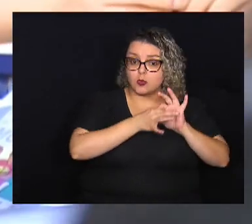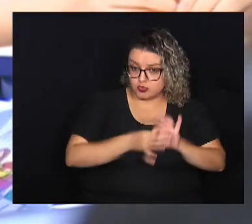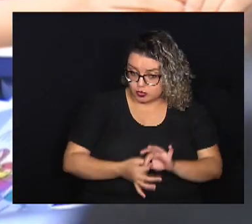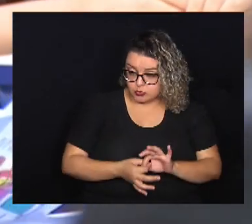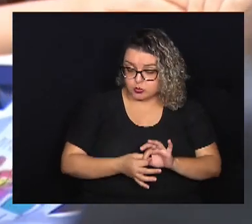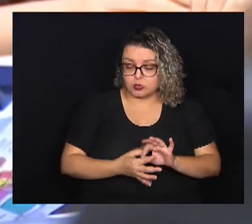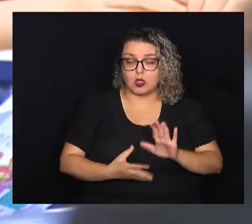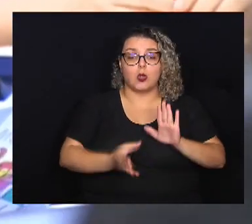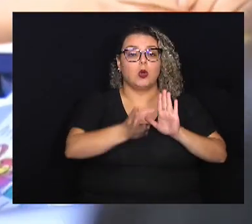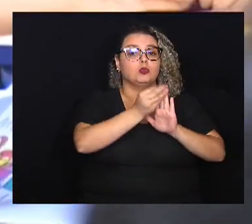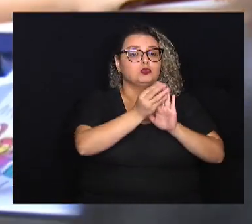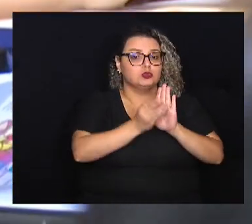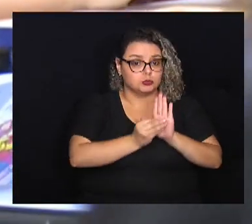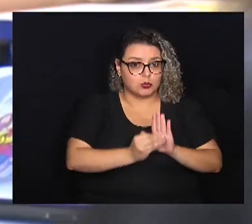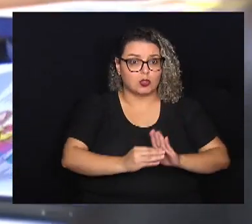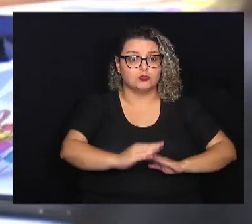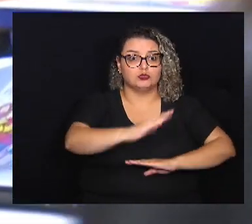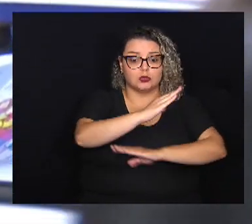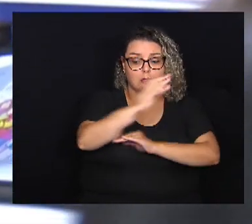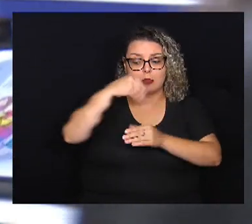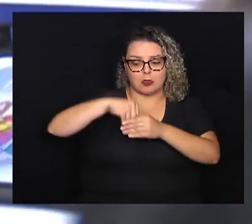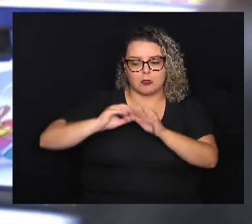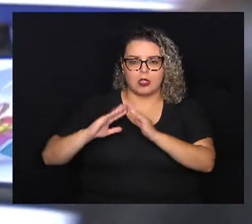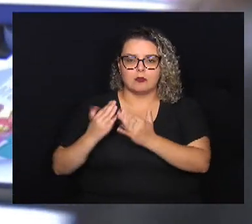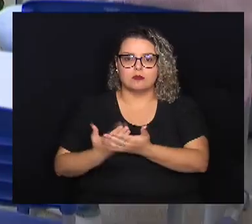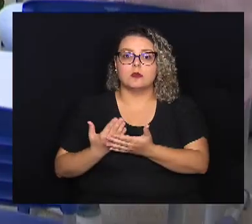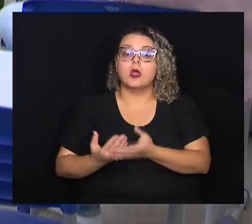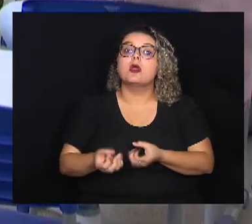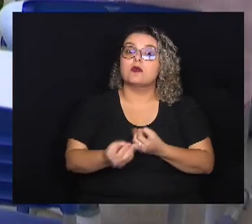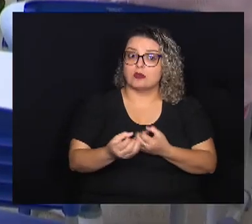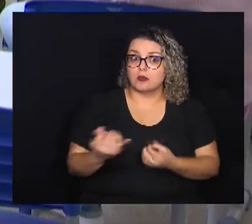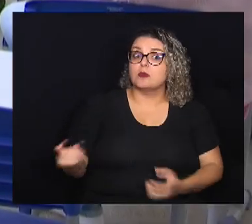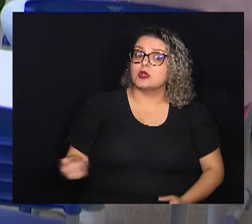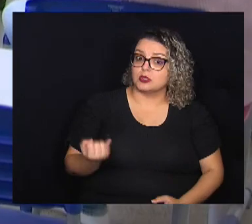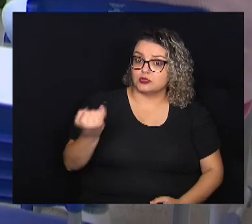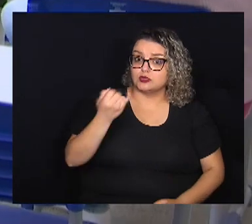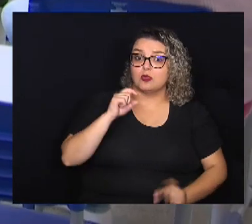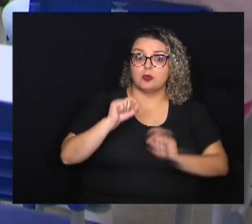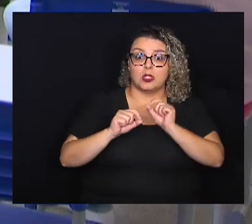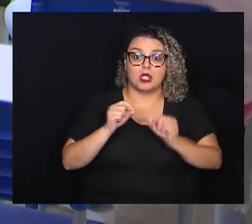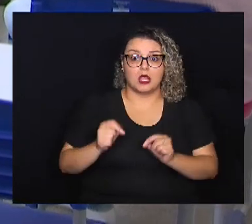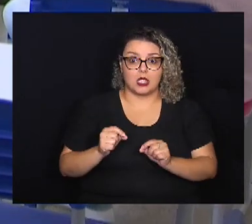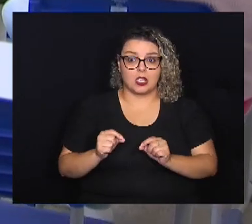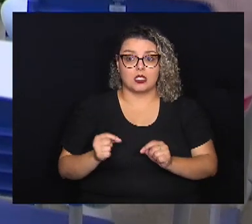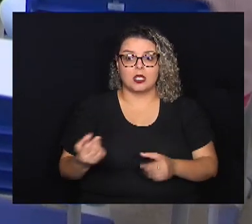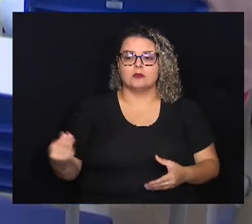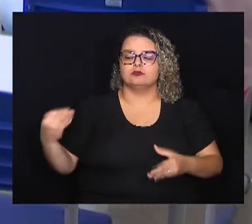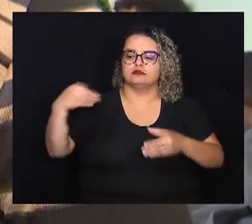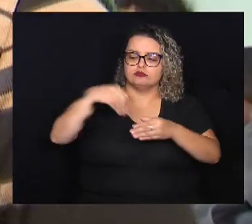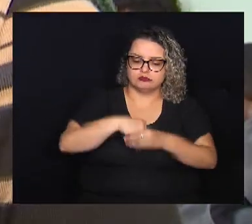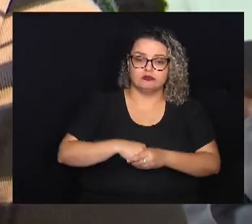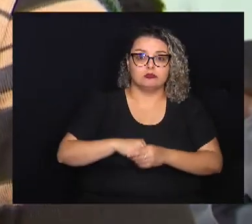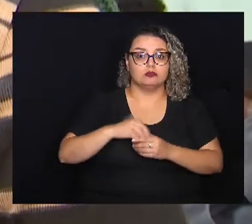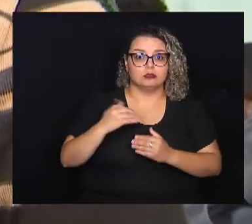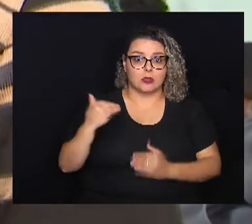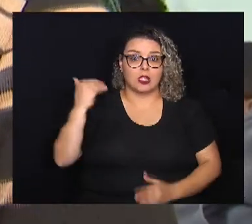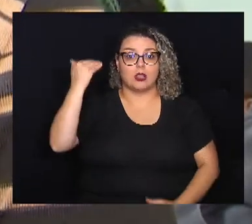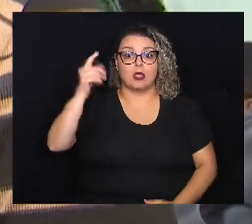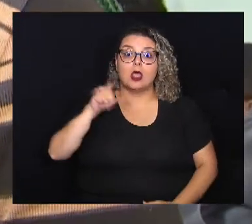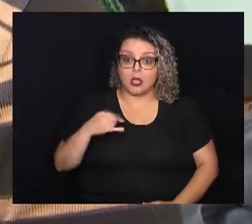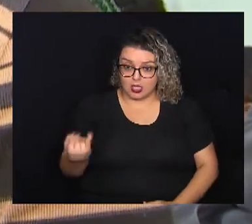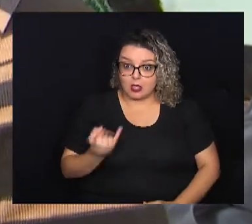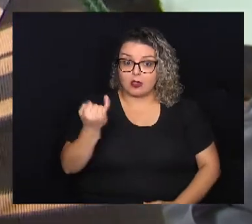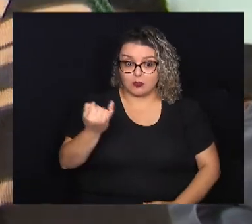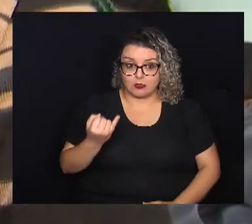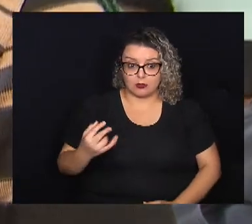na escola acrescenta aos jovens informações importantes para quem está prestes a ingressar no mundo adulto É importante tanto para